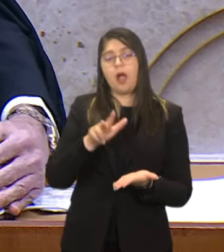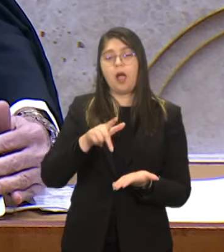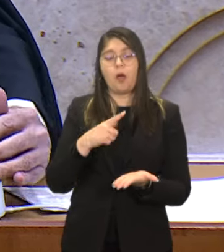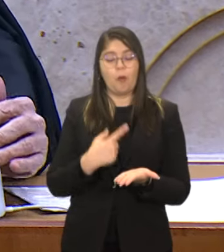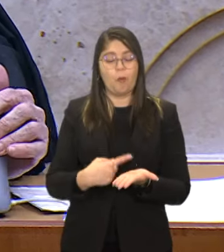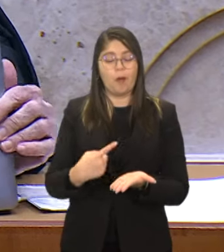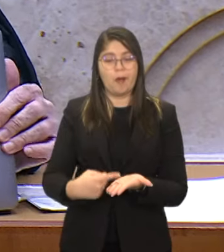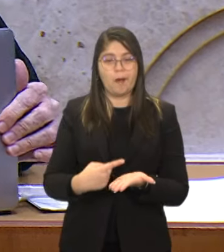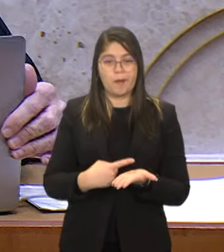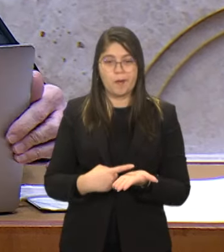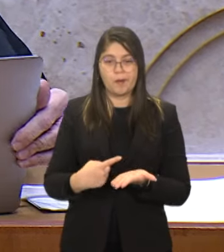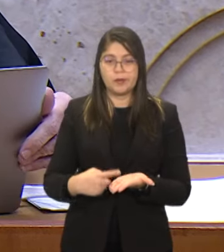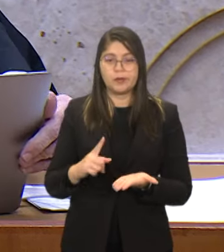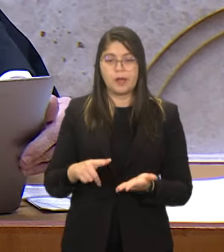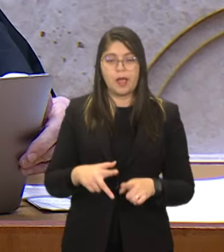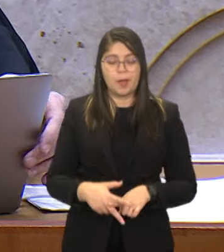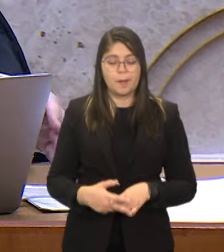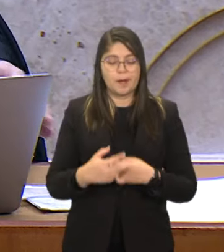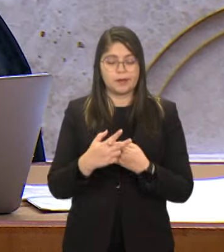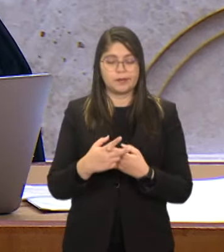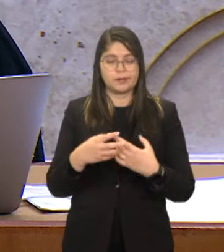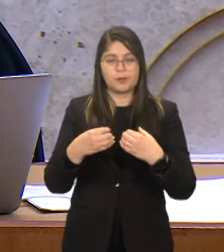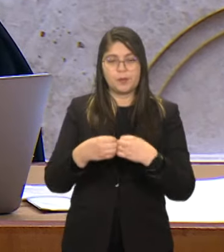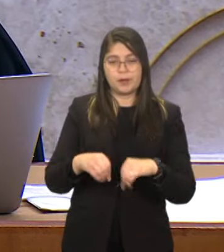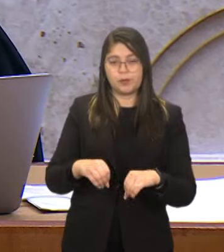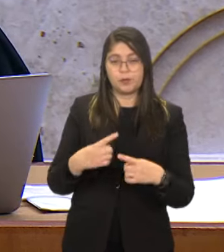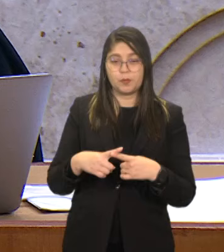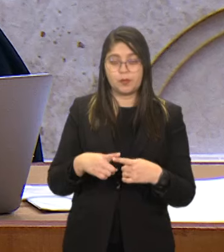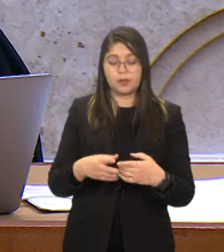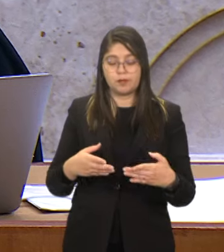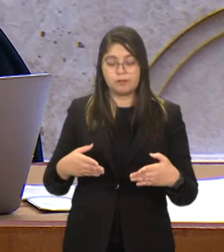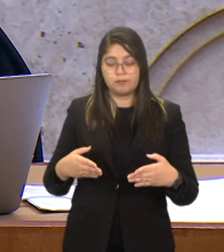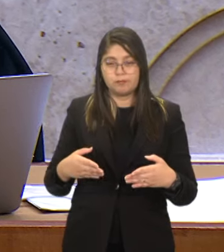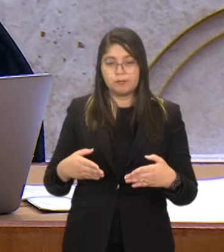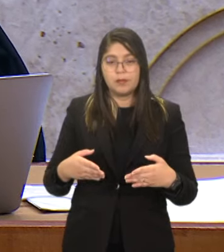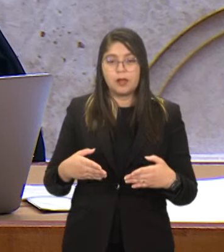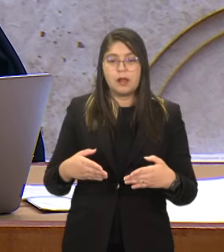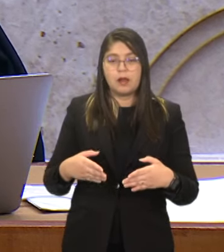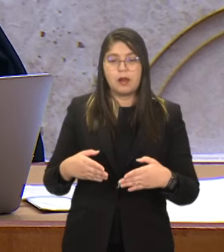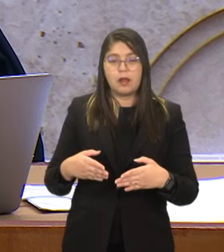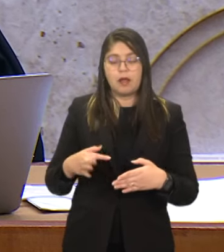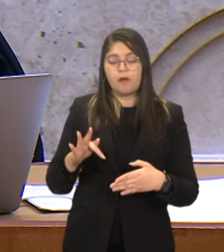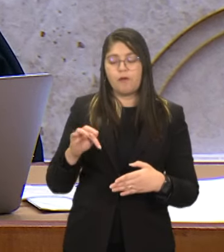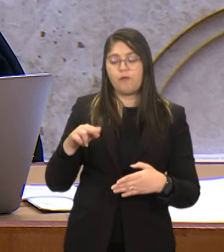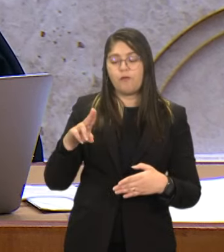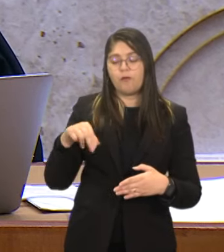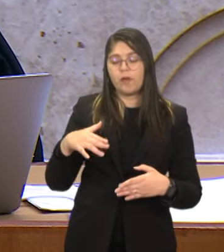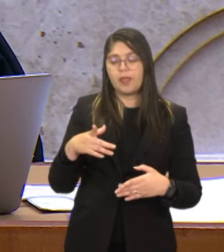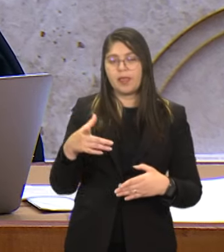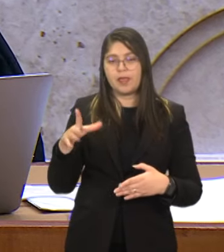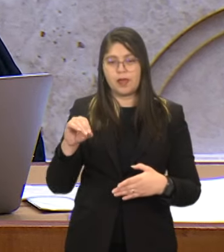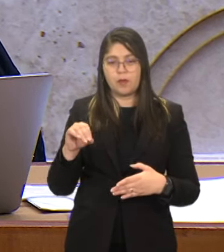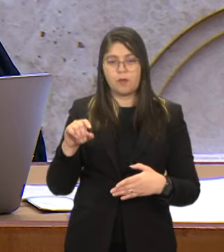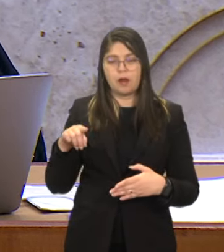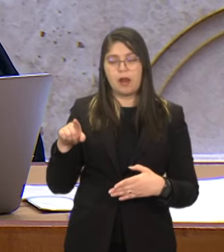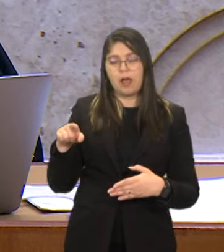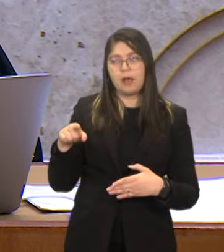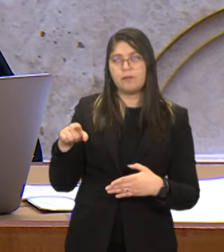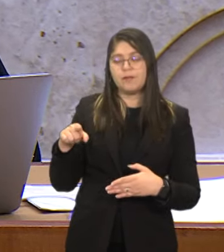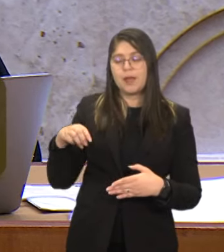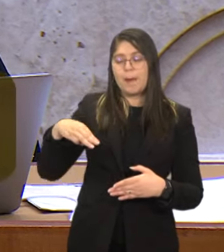para a reparação dos danos causados pelo rompimento da barragem do Fundão em Mariana,